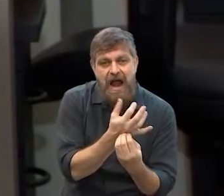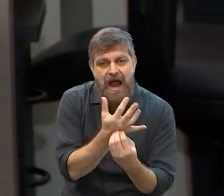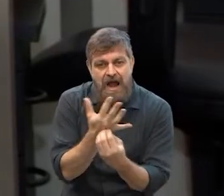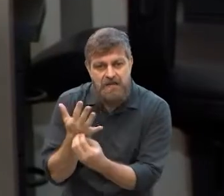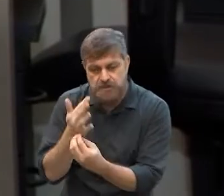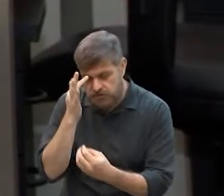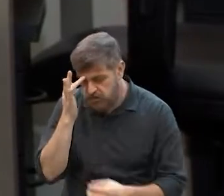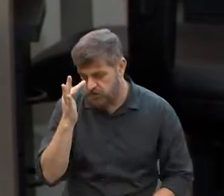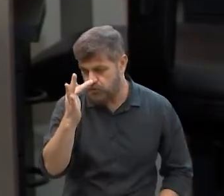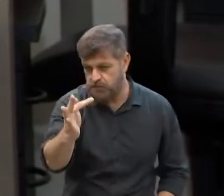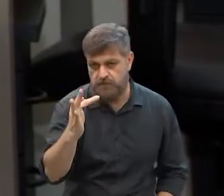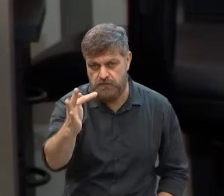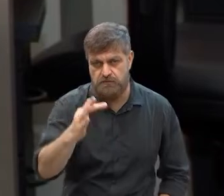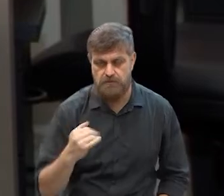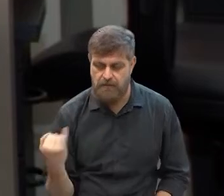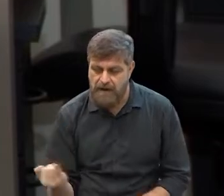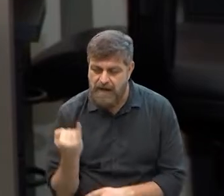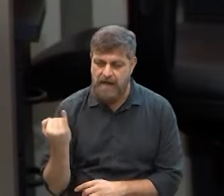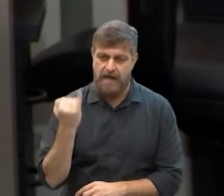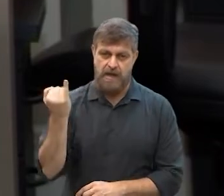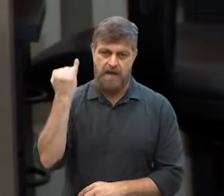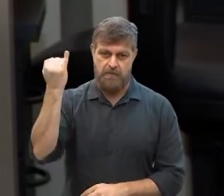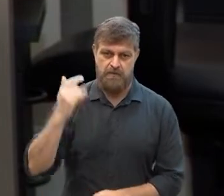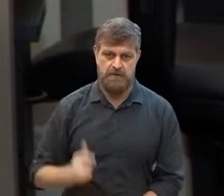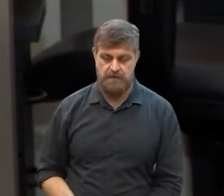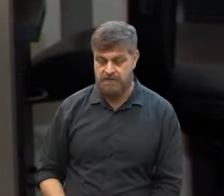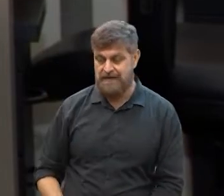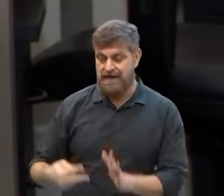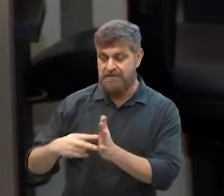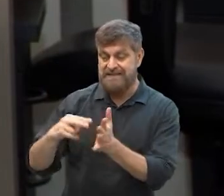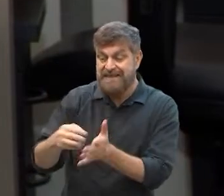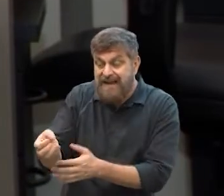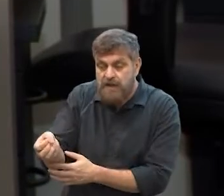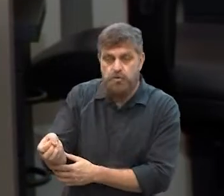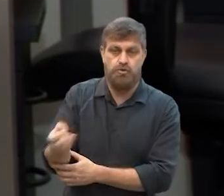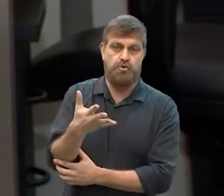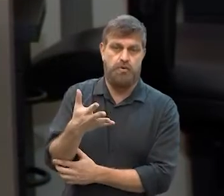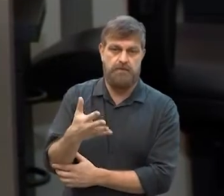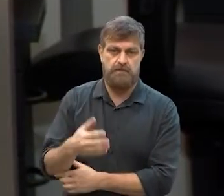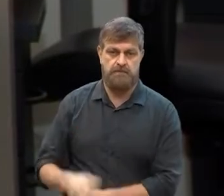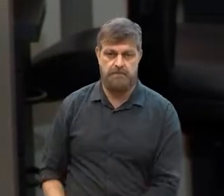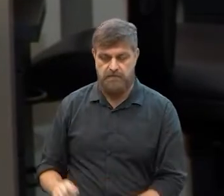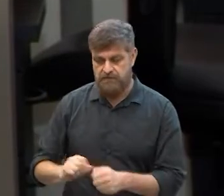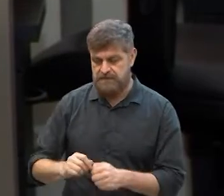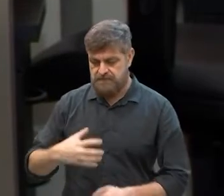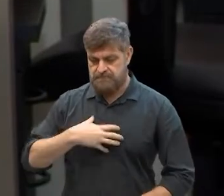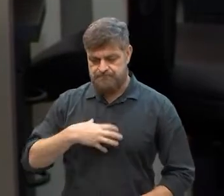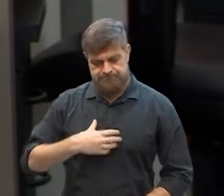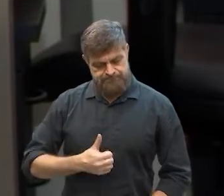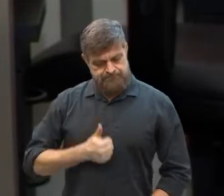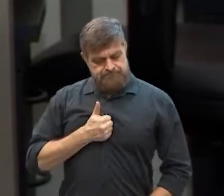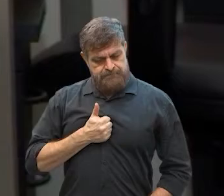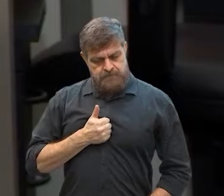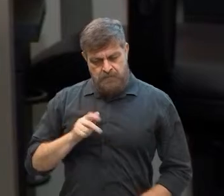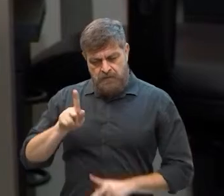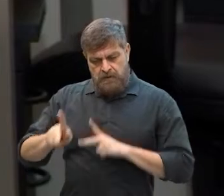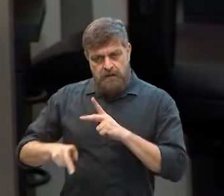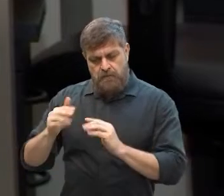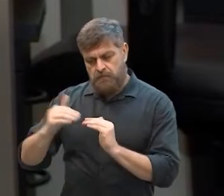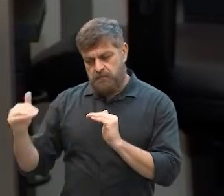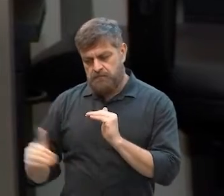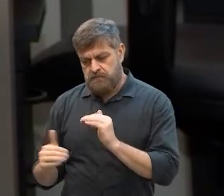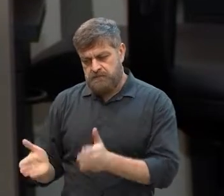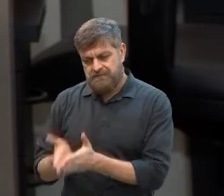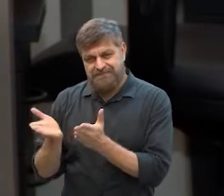para frente, é muito importante para ressignificar, para elevar a autoestima dessa população que